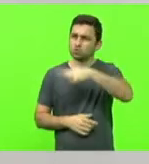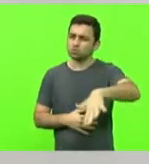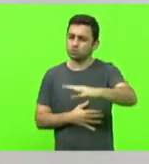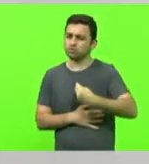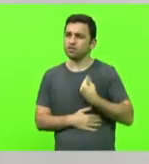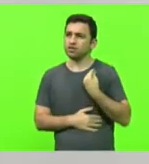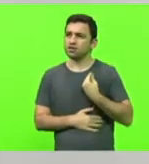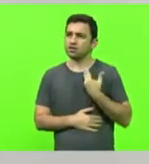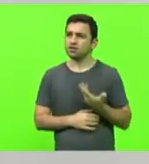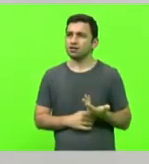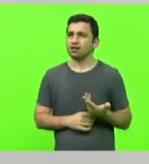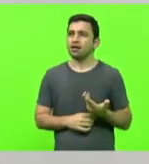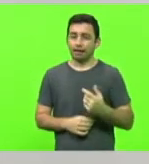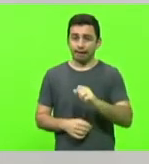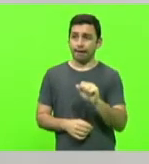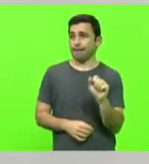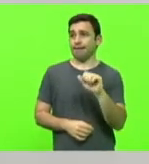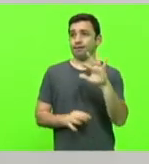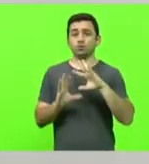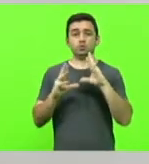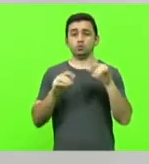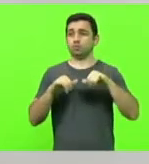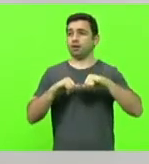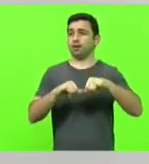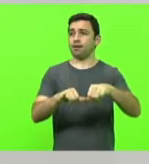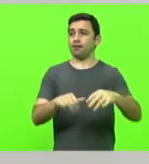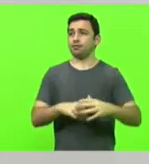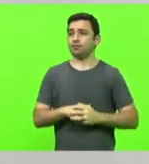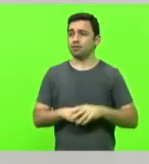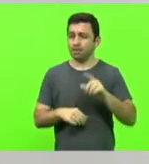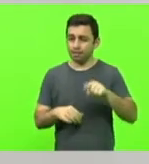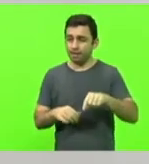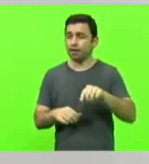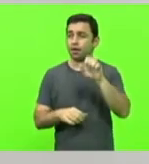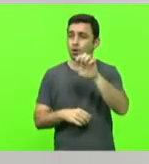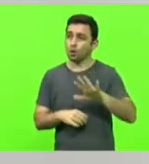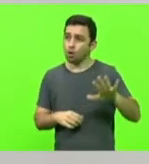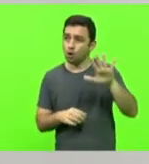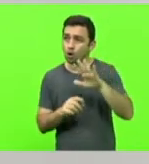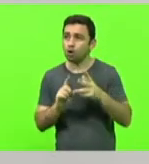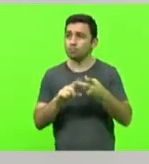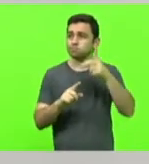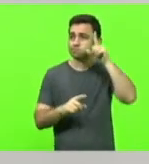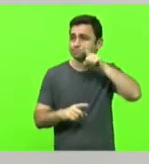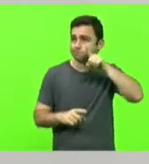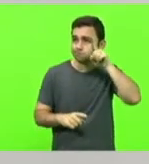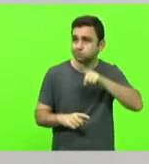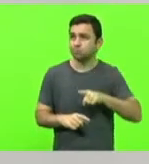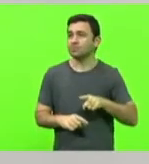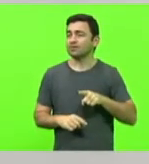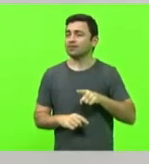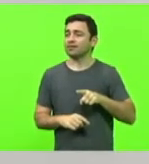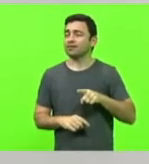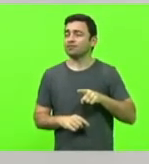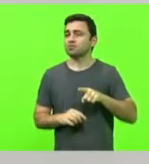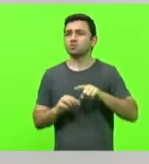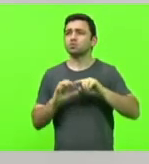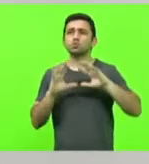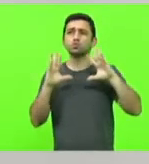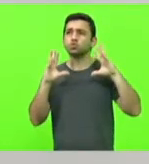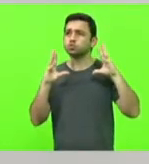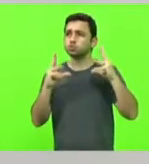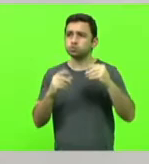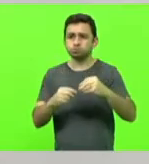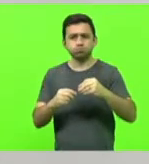mundo vai falar, mas está caro tudo no mercado. Assim como está caro na Europa, nos Estados Unidos, na América Central, na Ásia, houver uma disparada